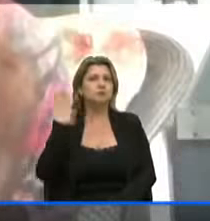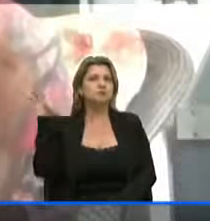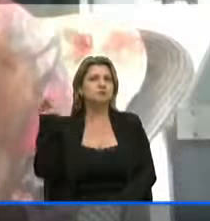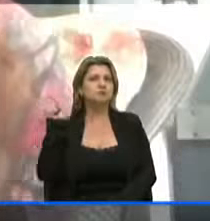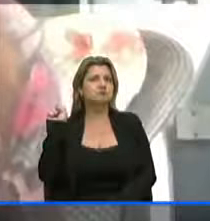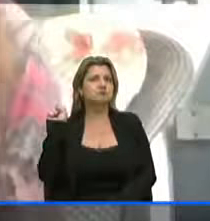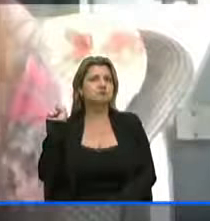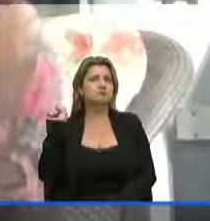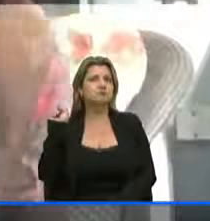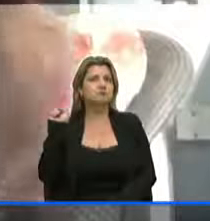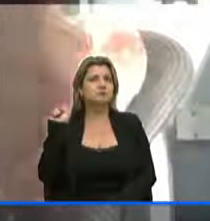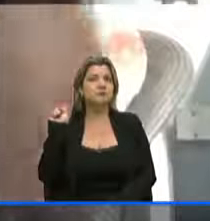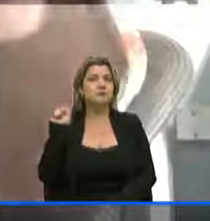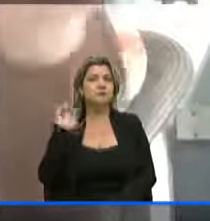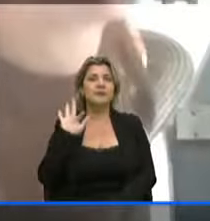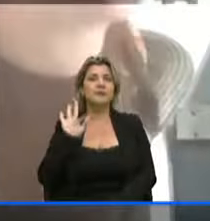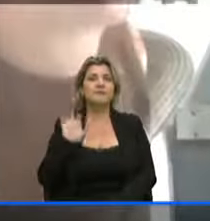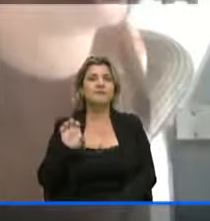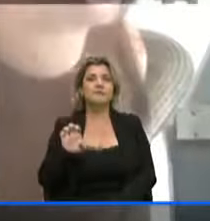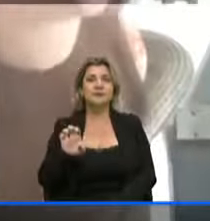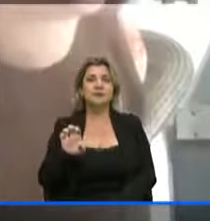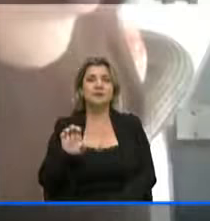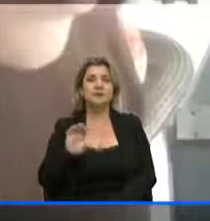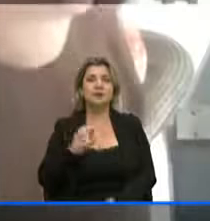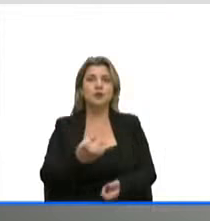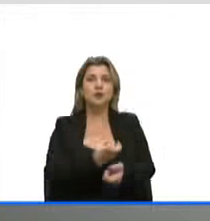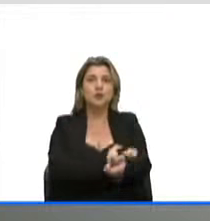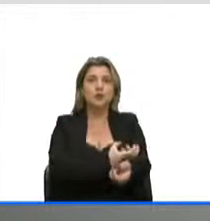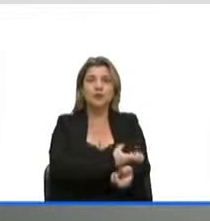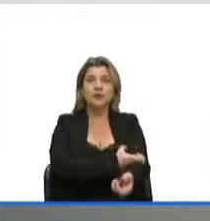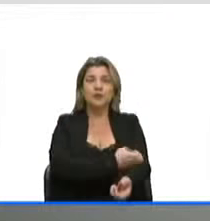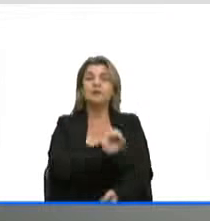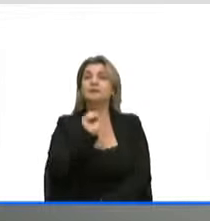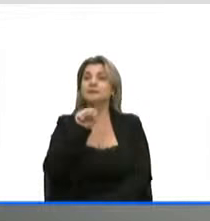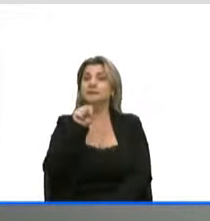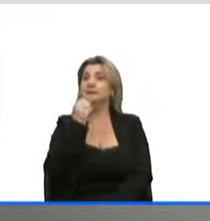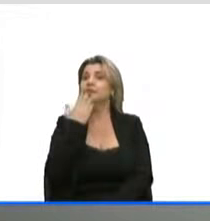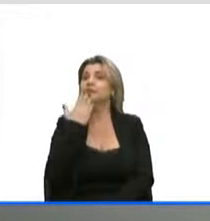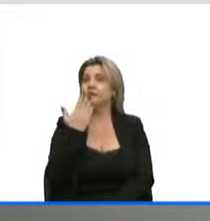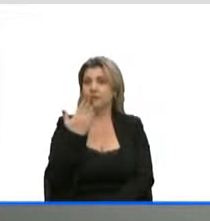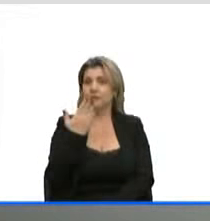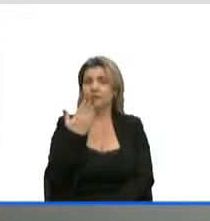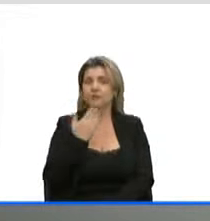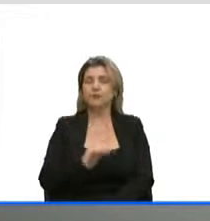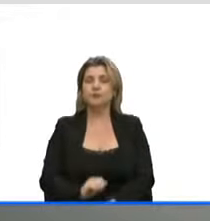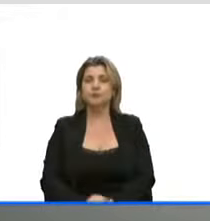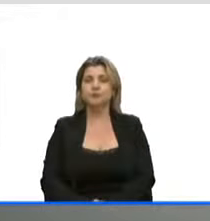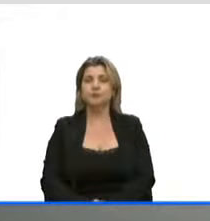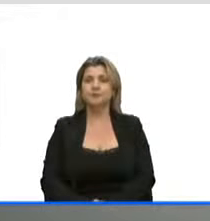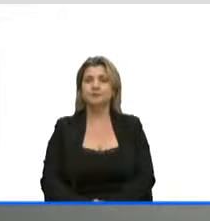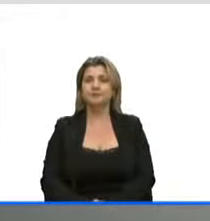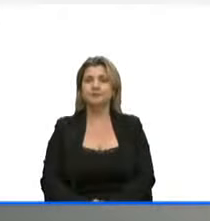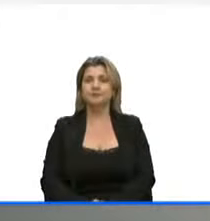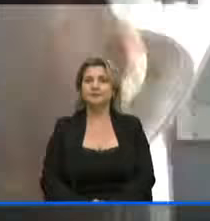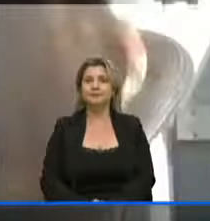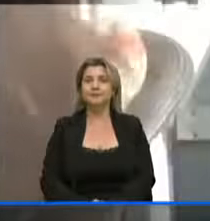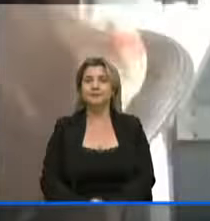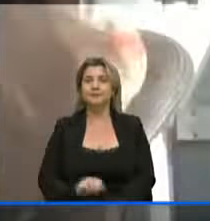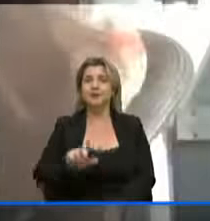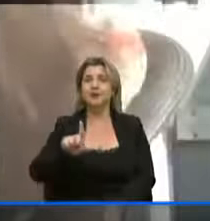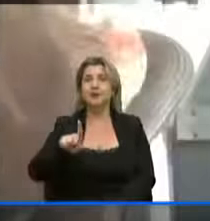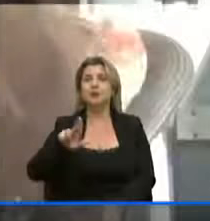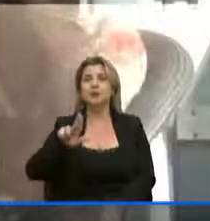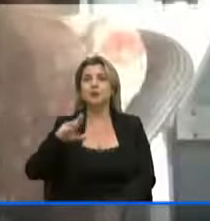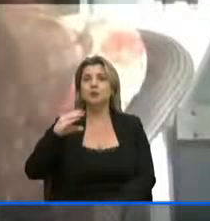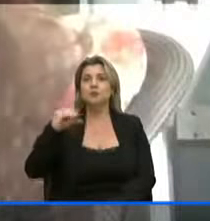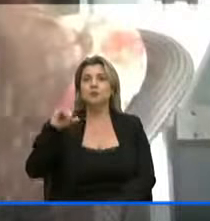é o Fiovelha. Ah, Fiovelha, sim, sim, favorável. Obrigada. Luciana